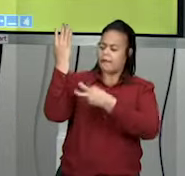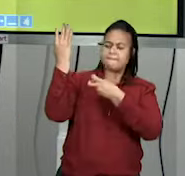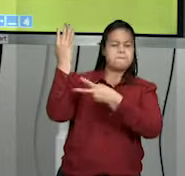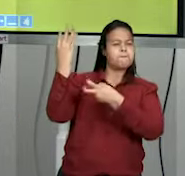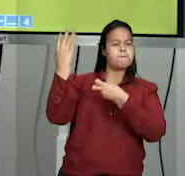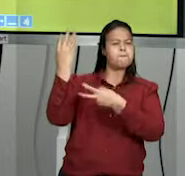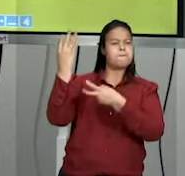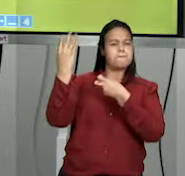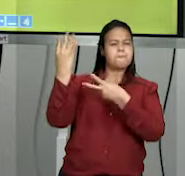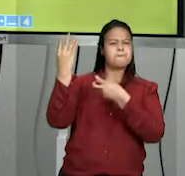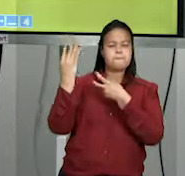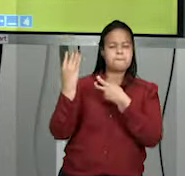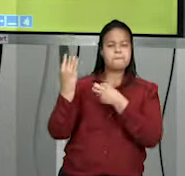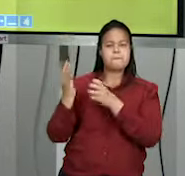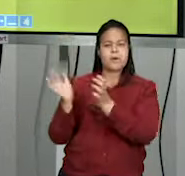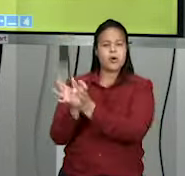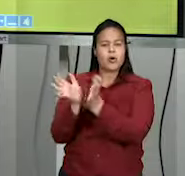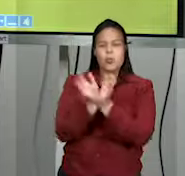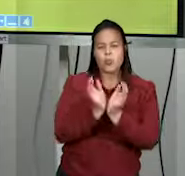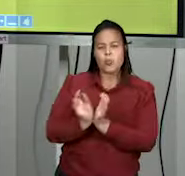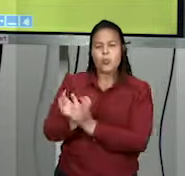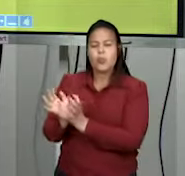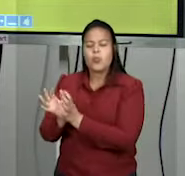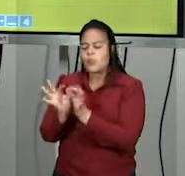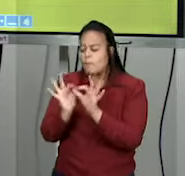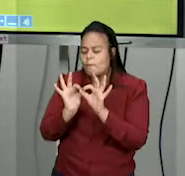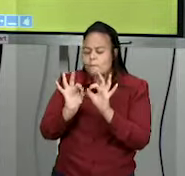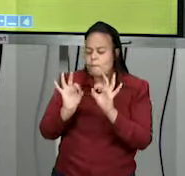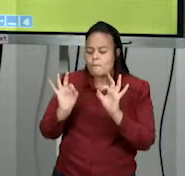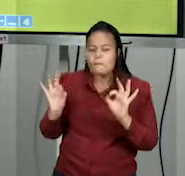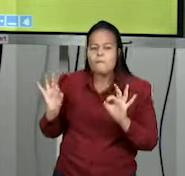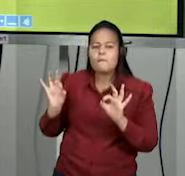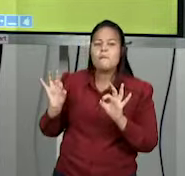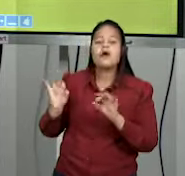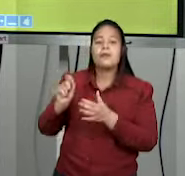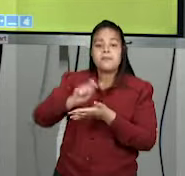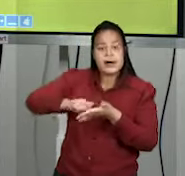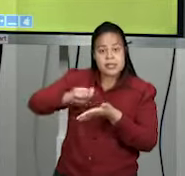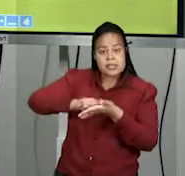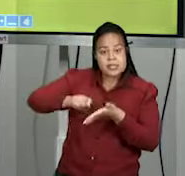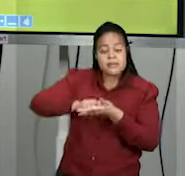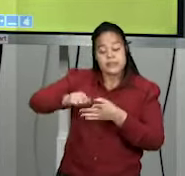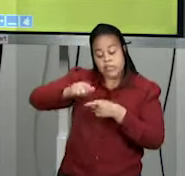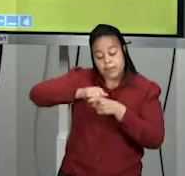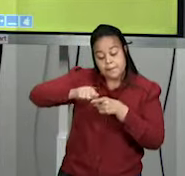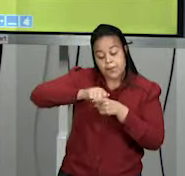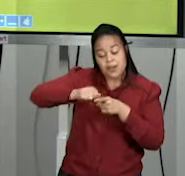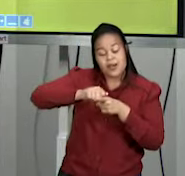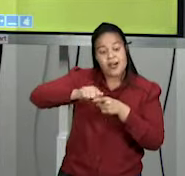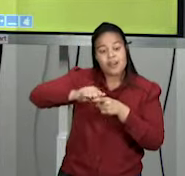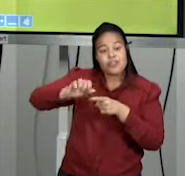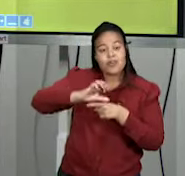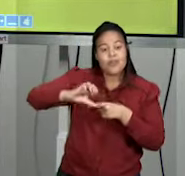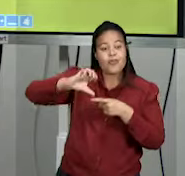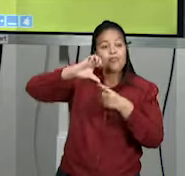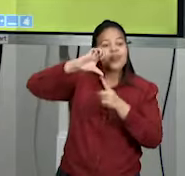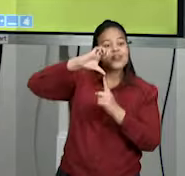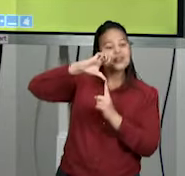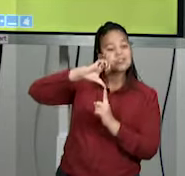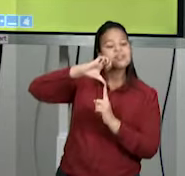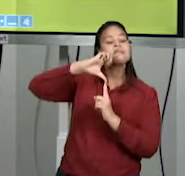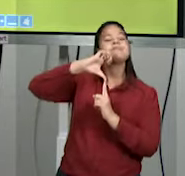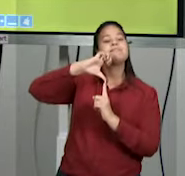composição ali que vai fazer o grafite, da borracha que está ali no lápis também. Então, agora você entende